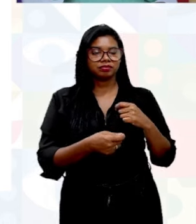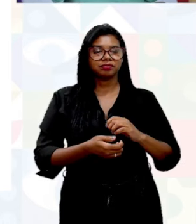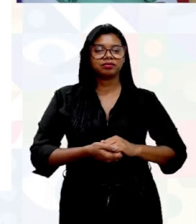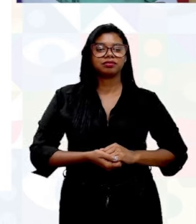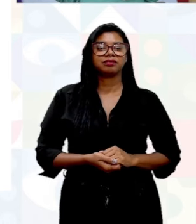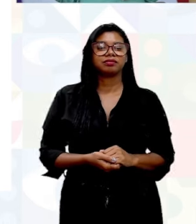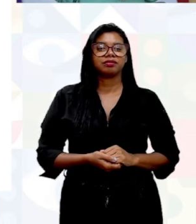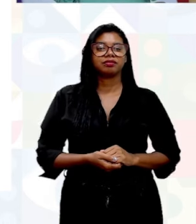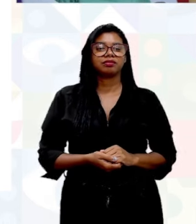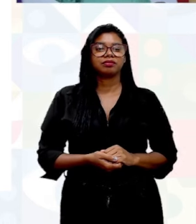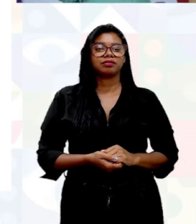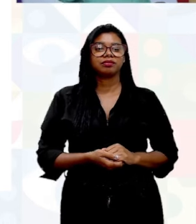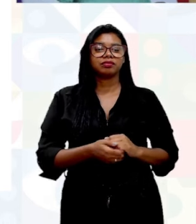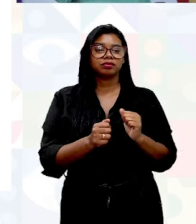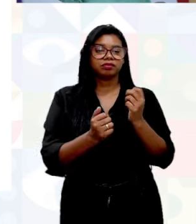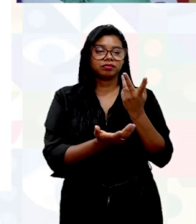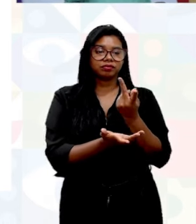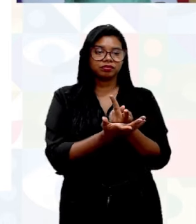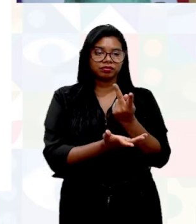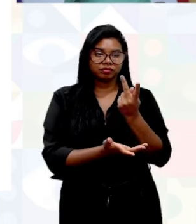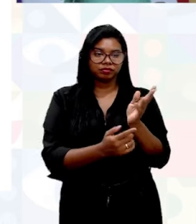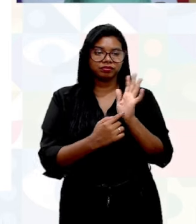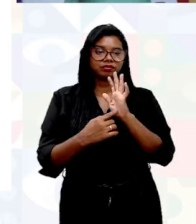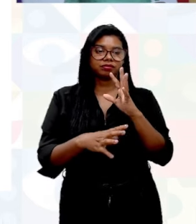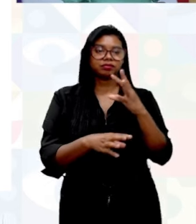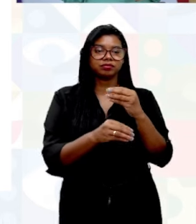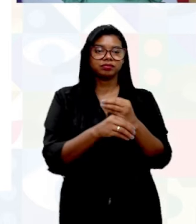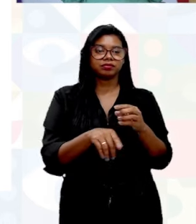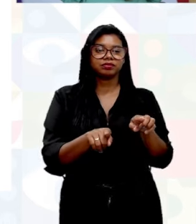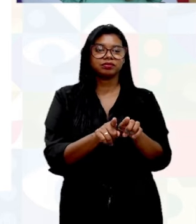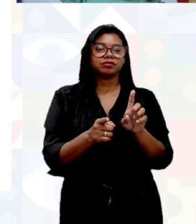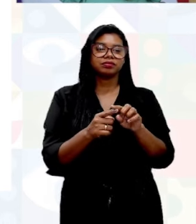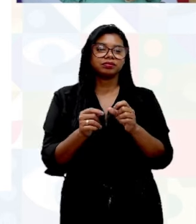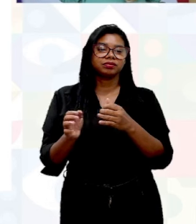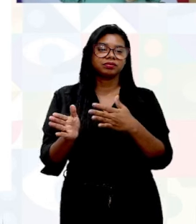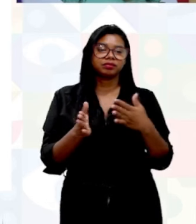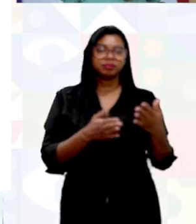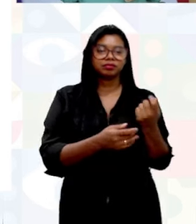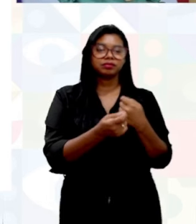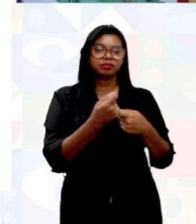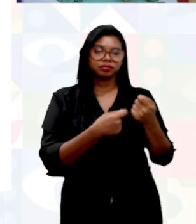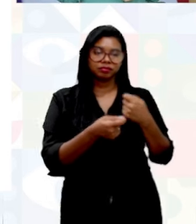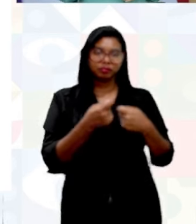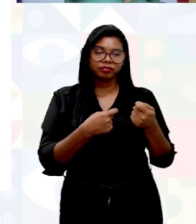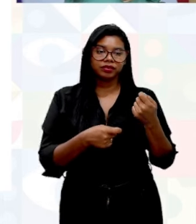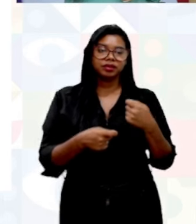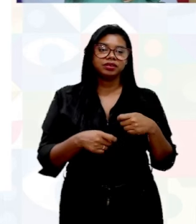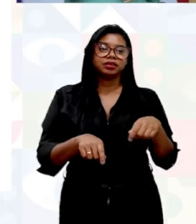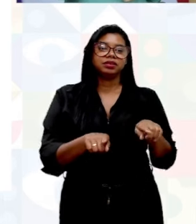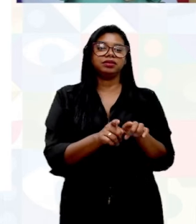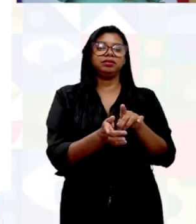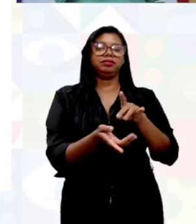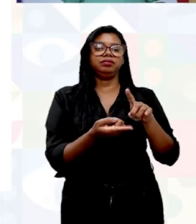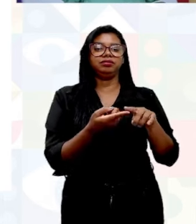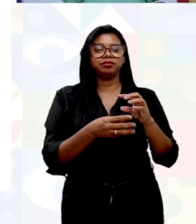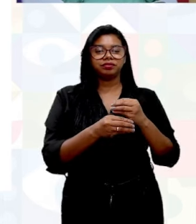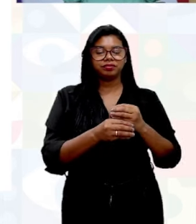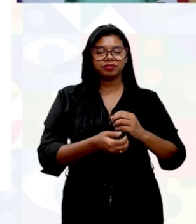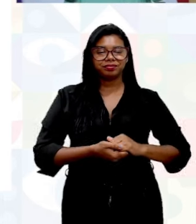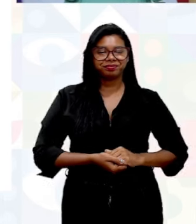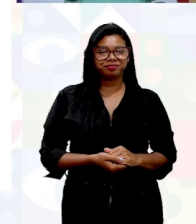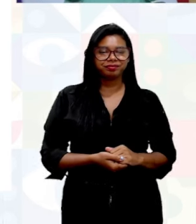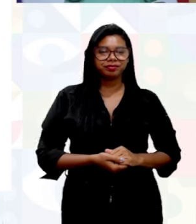que pode ocorrer num ambiente que você está começando o processo de negociação, né? Se vai ser positivo, se vai ser negativo.